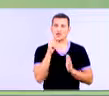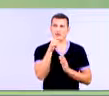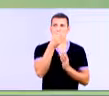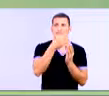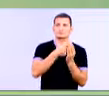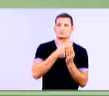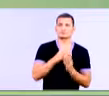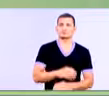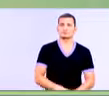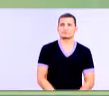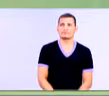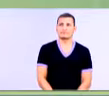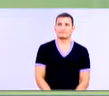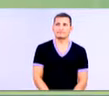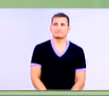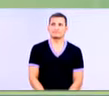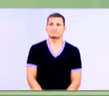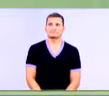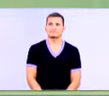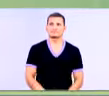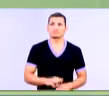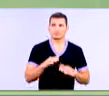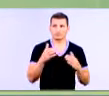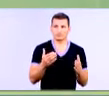Então, no vídeo, gente,